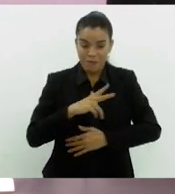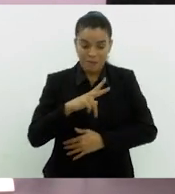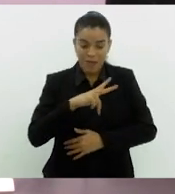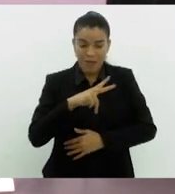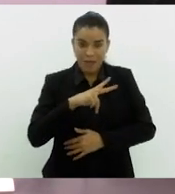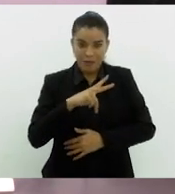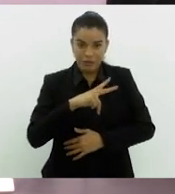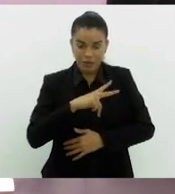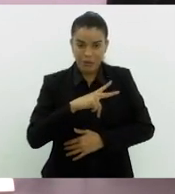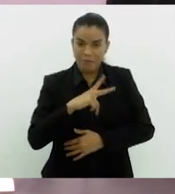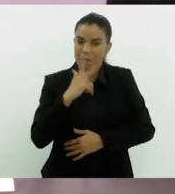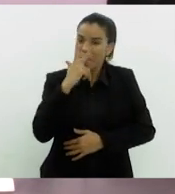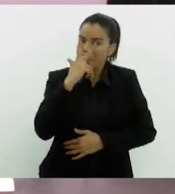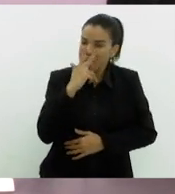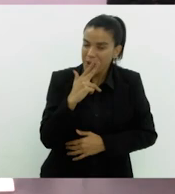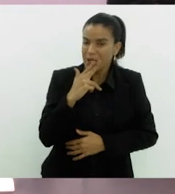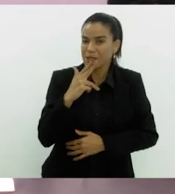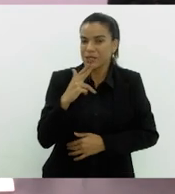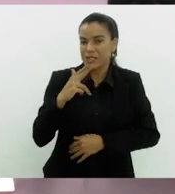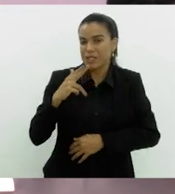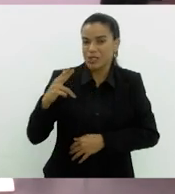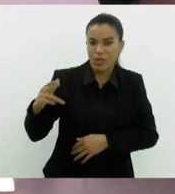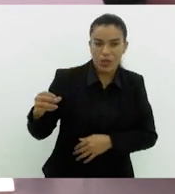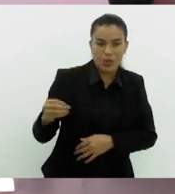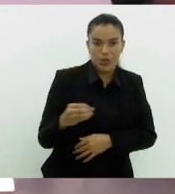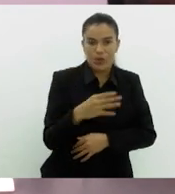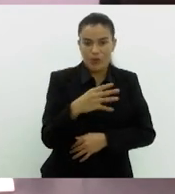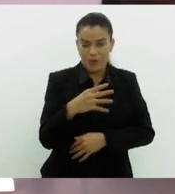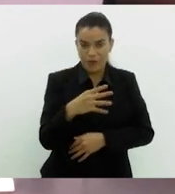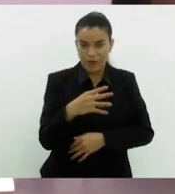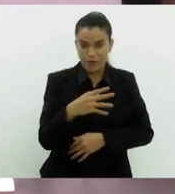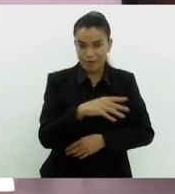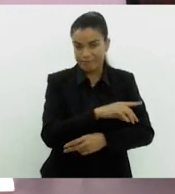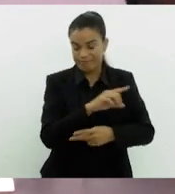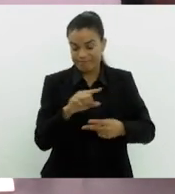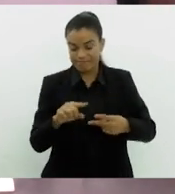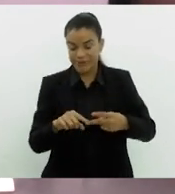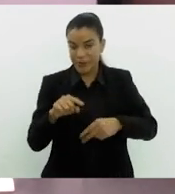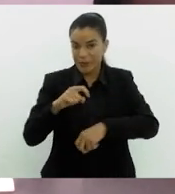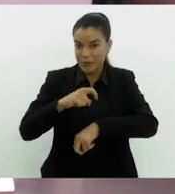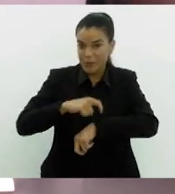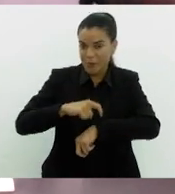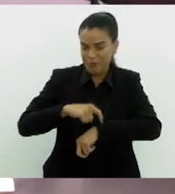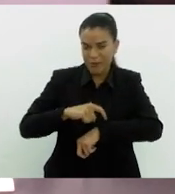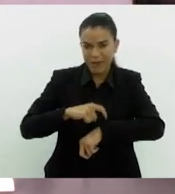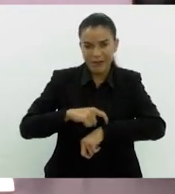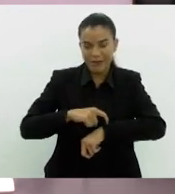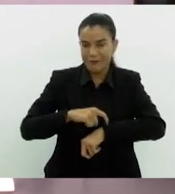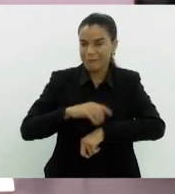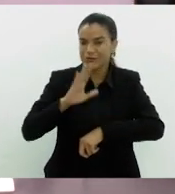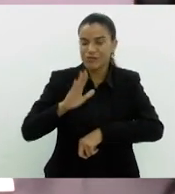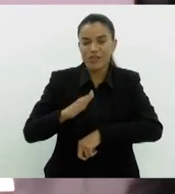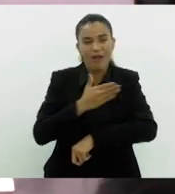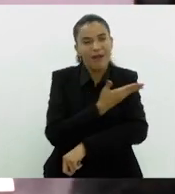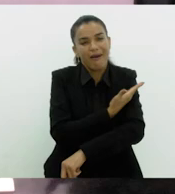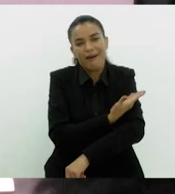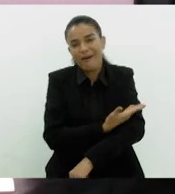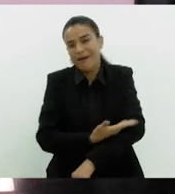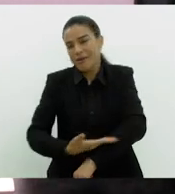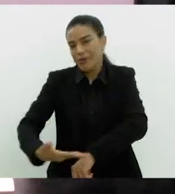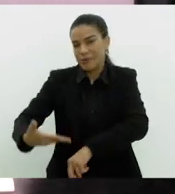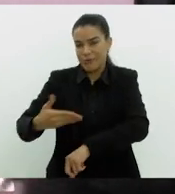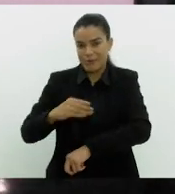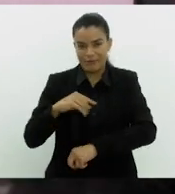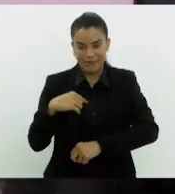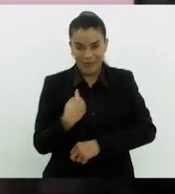pessoalmente, parece novo no primeiro momento de escuta. No segundo momento, já é absolutamente comum a todas nós. O